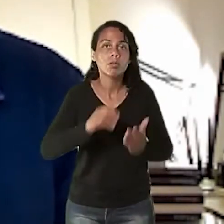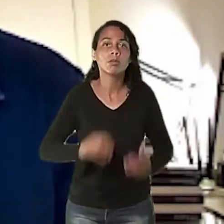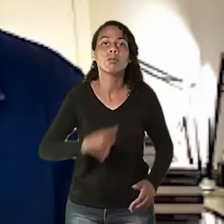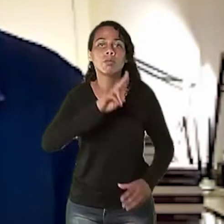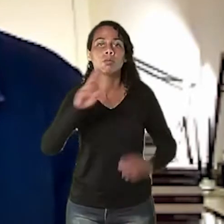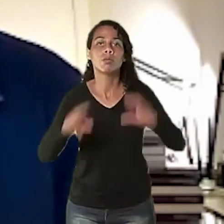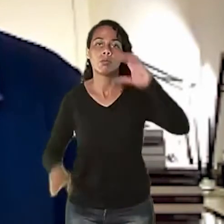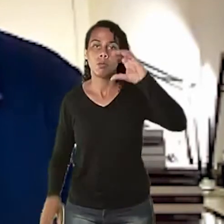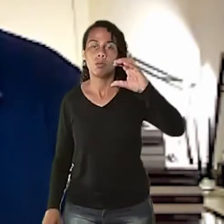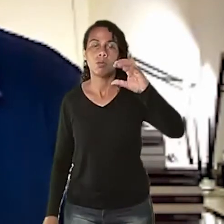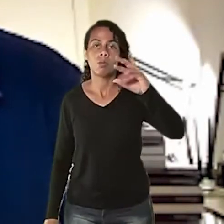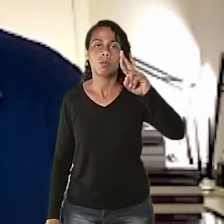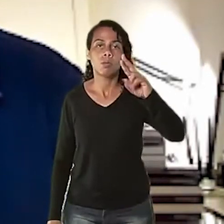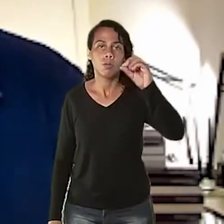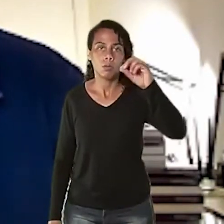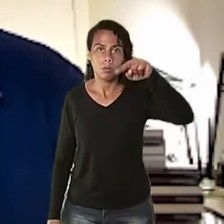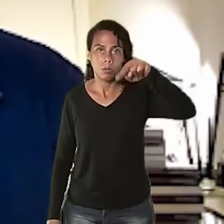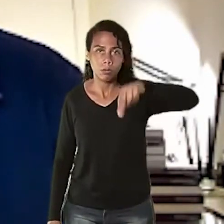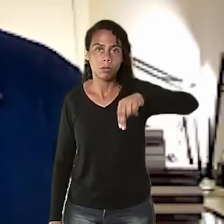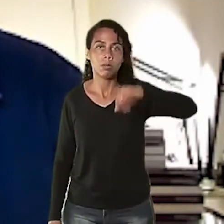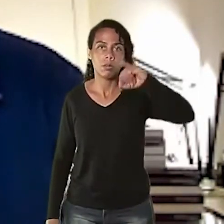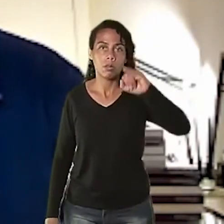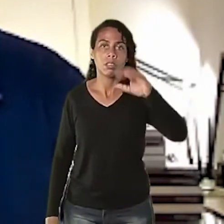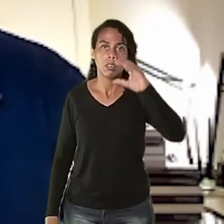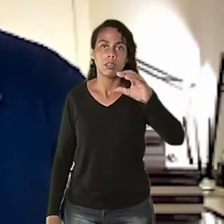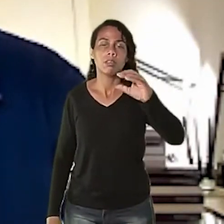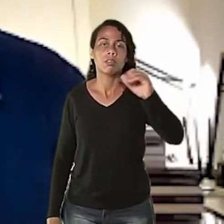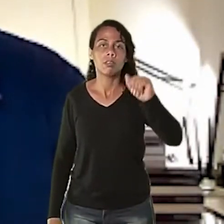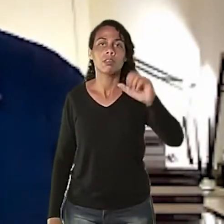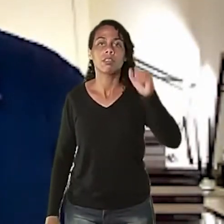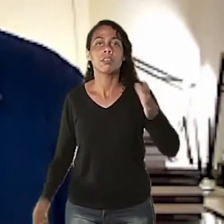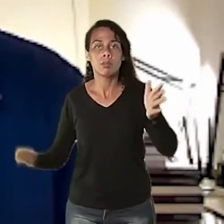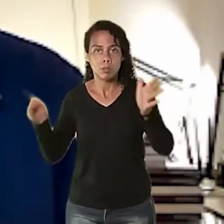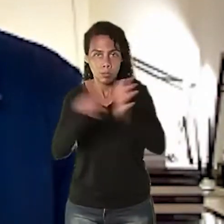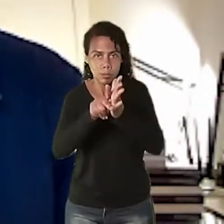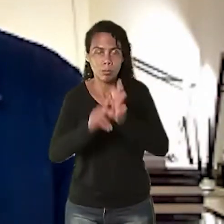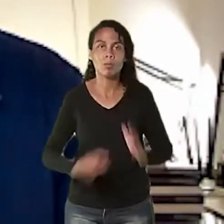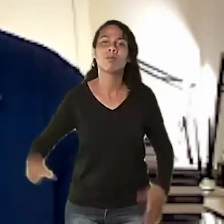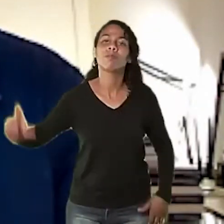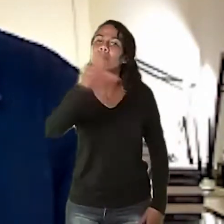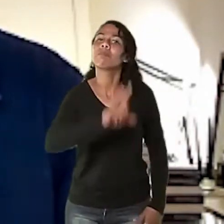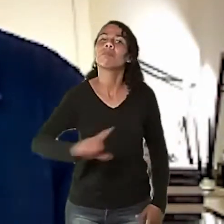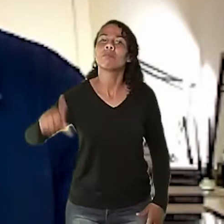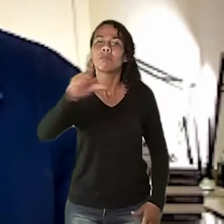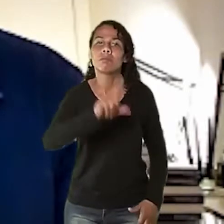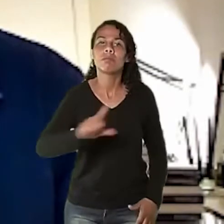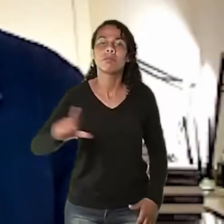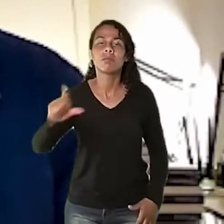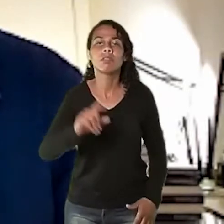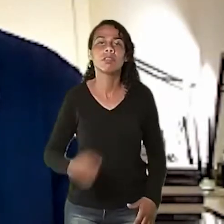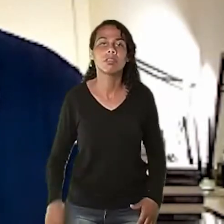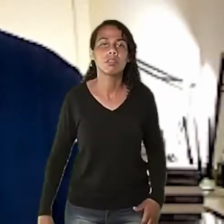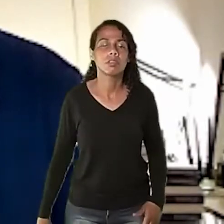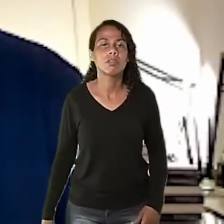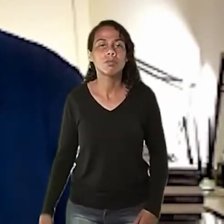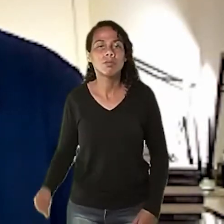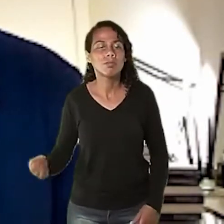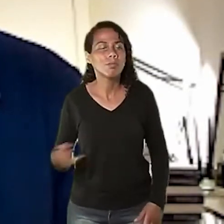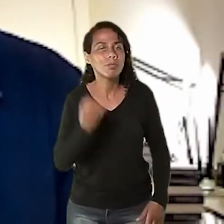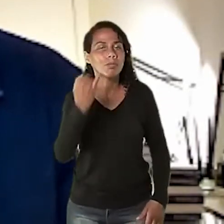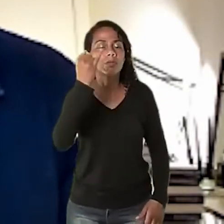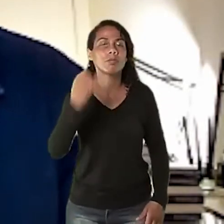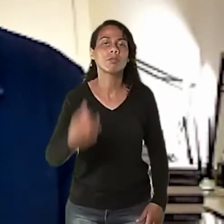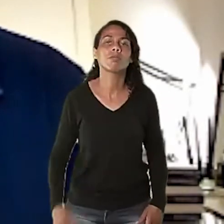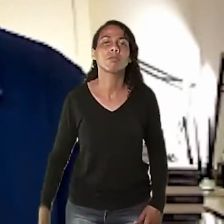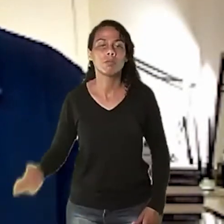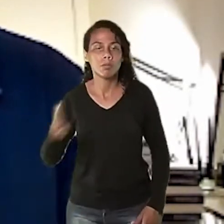como publicação. E também foi super melancólico e maravilhoso e estranho revisitar isso trancado em casa,